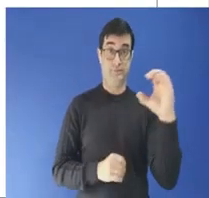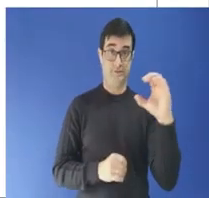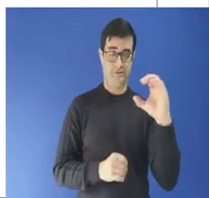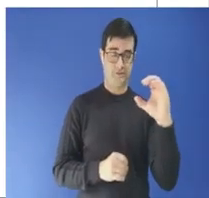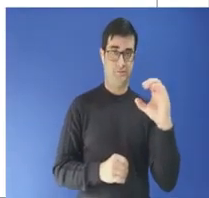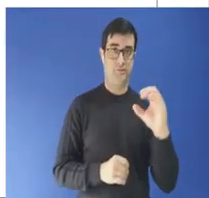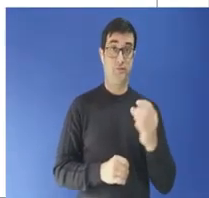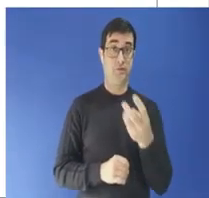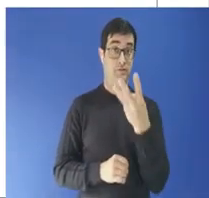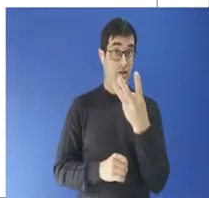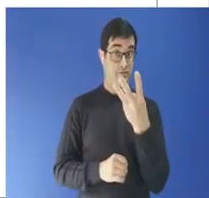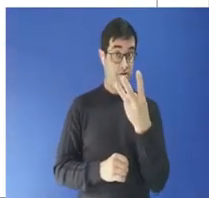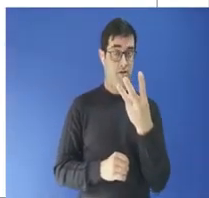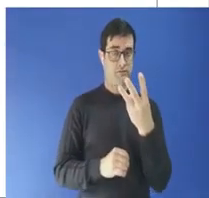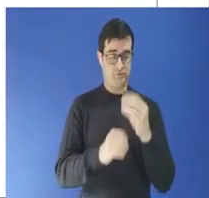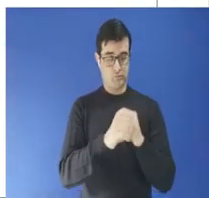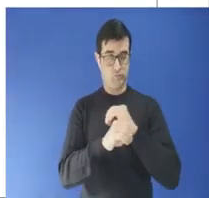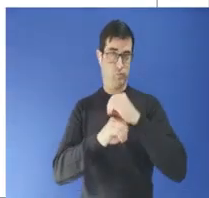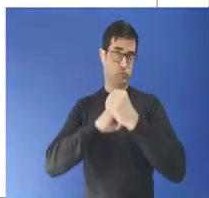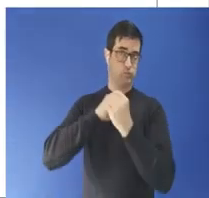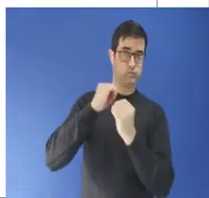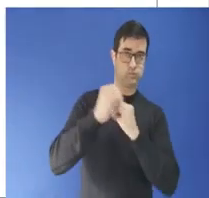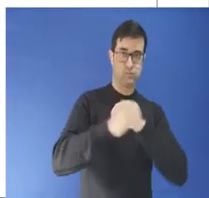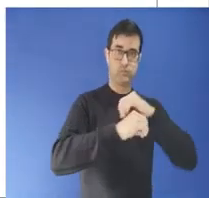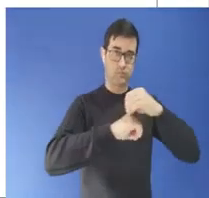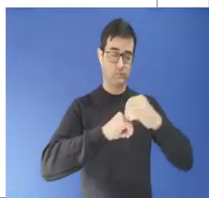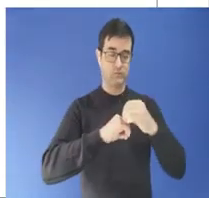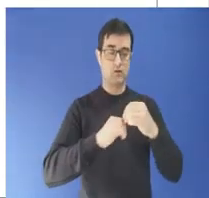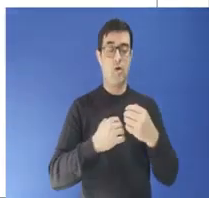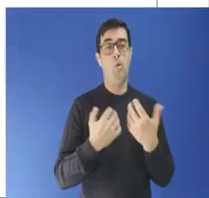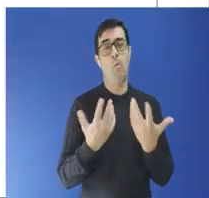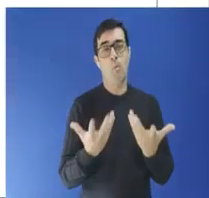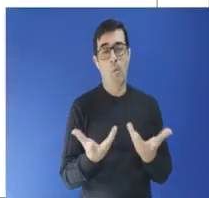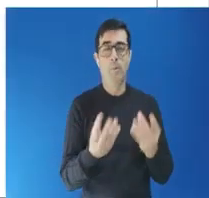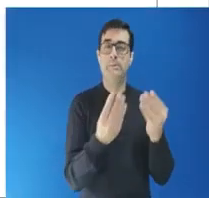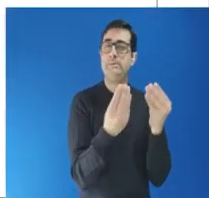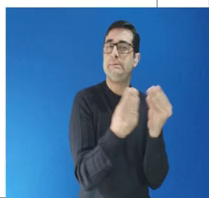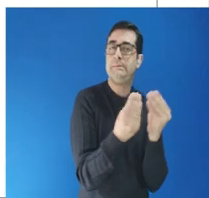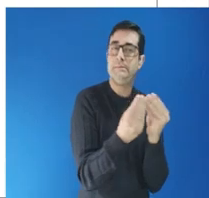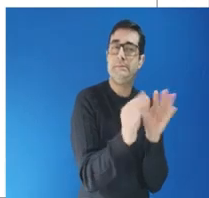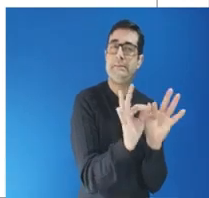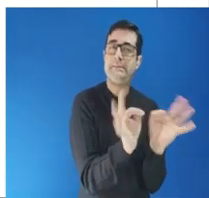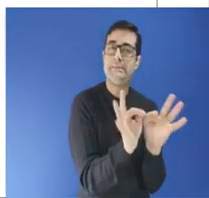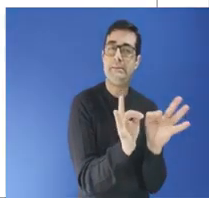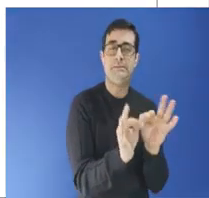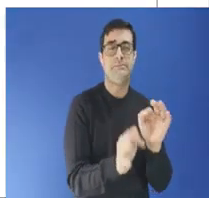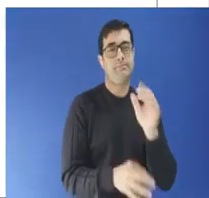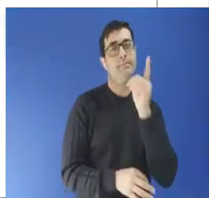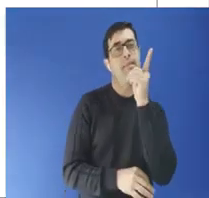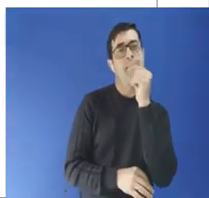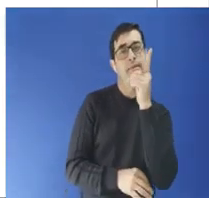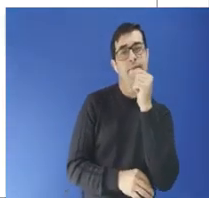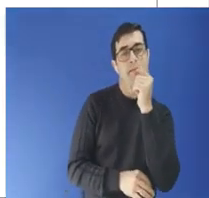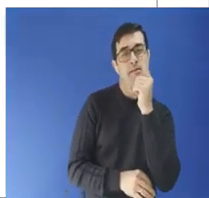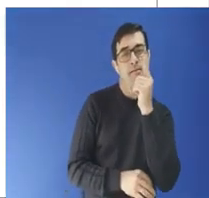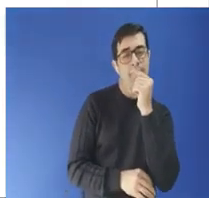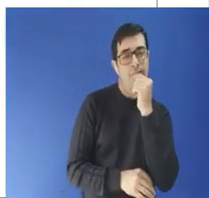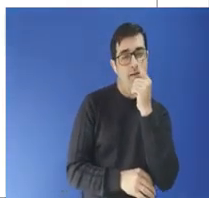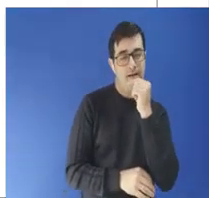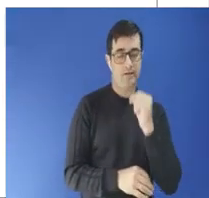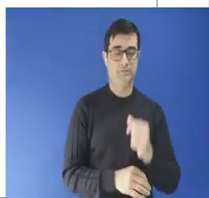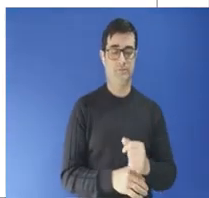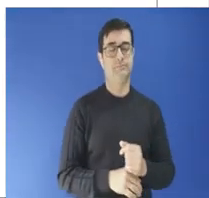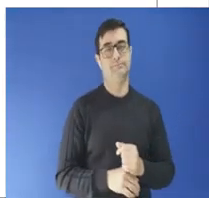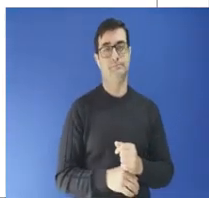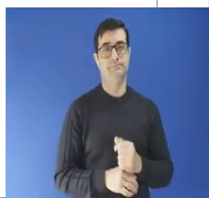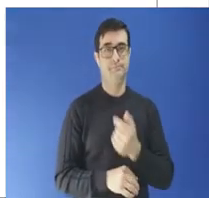três dimensões, né? Ou eu posso ter moléculas mais simples, como a molécula da água, que eu tenho um átomo de oxigênio e